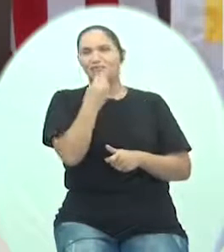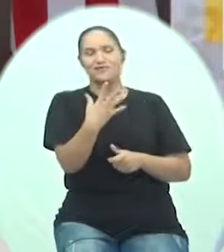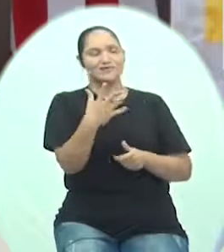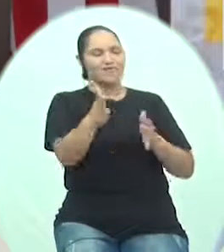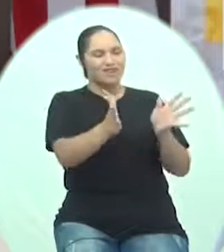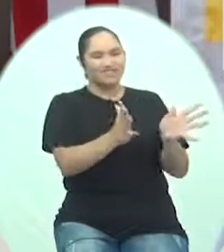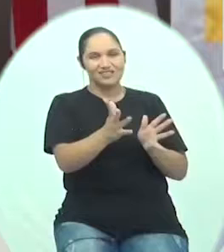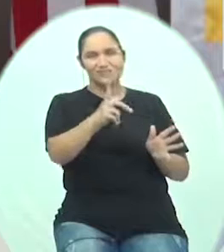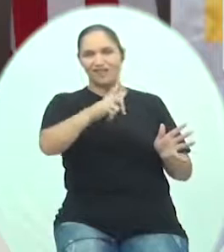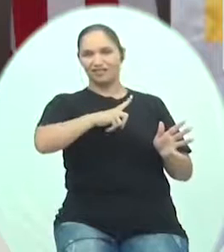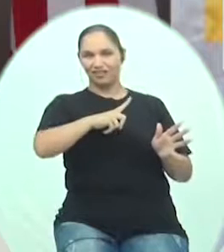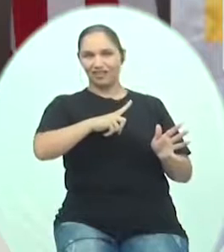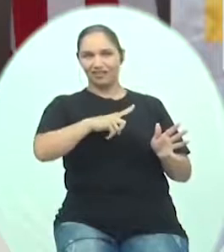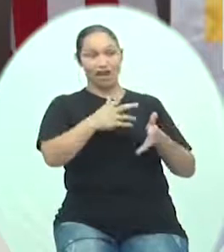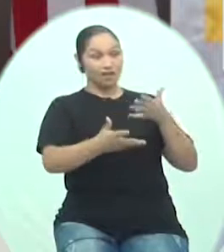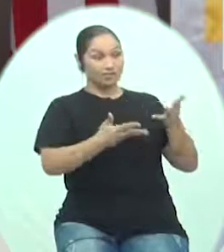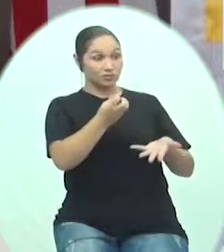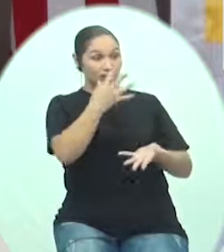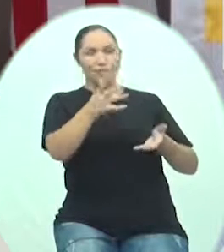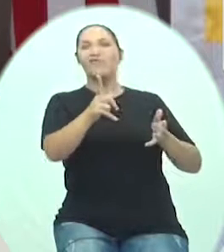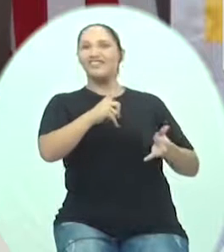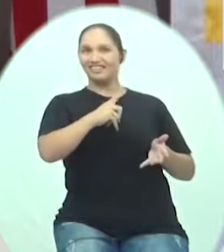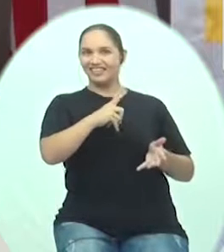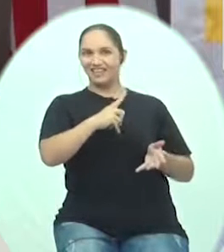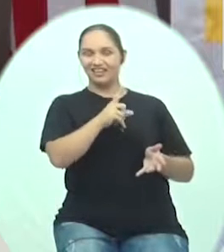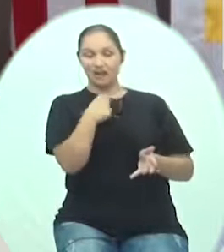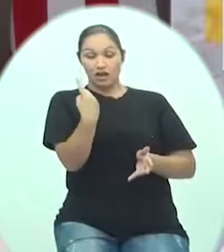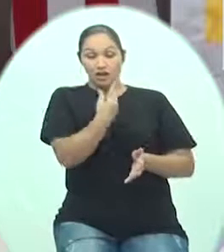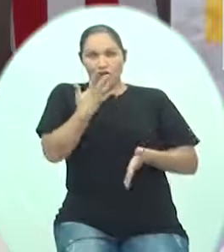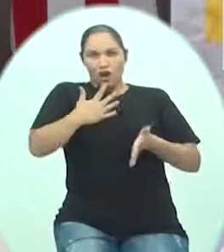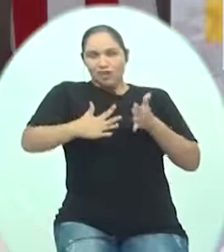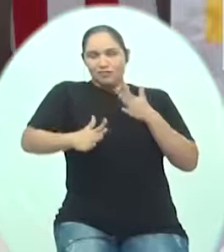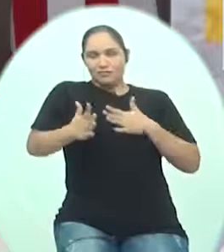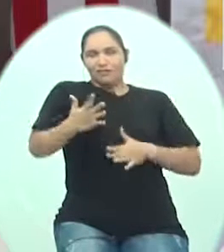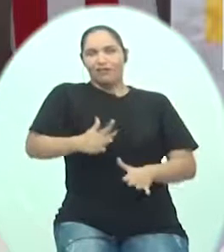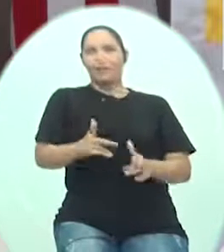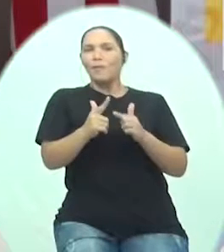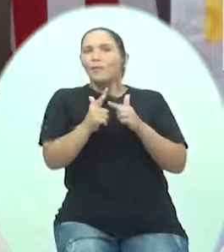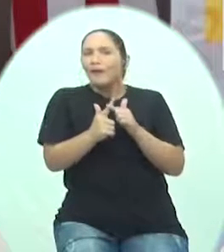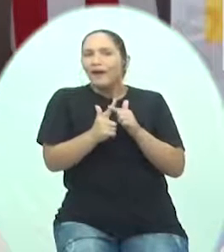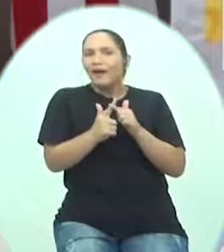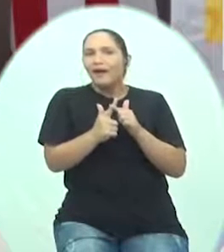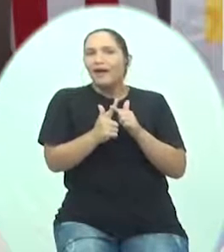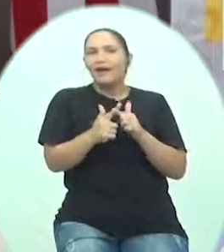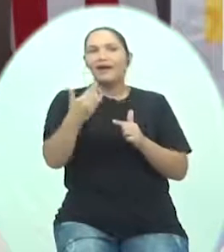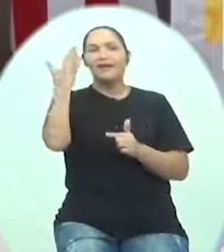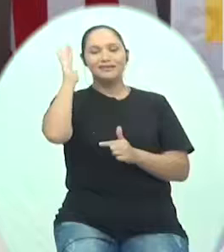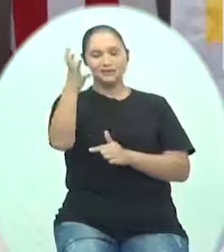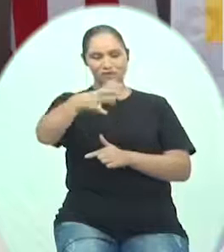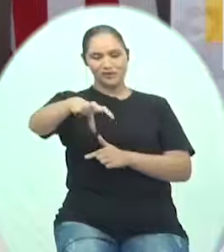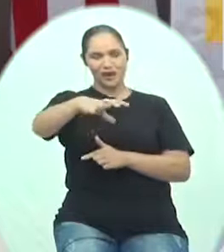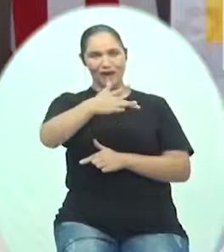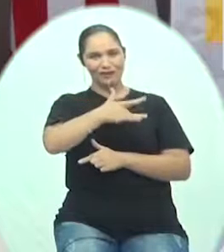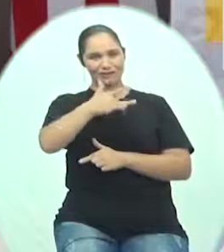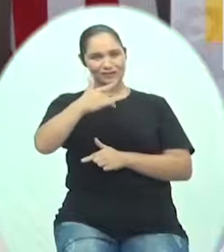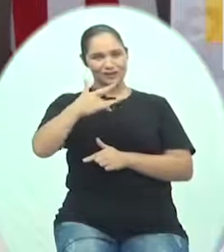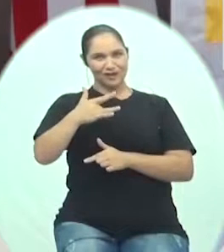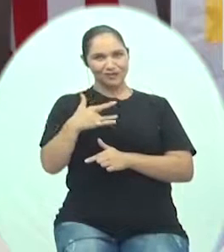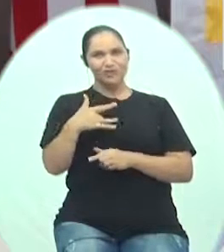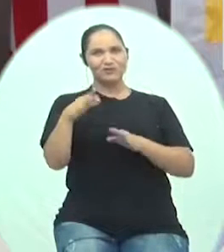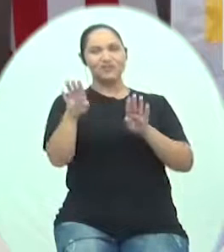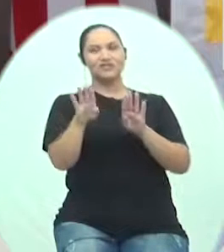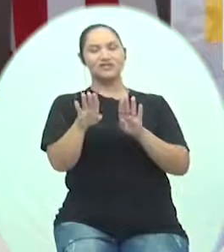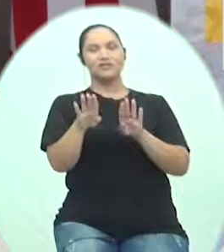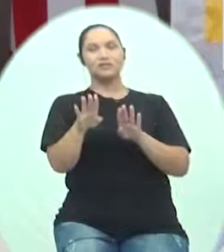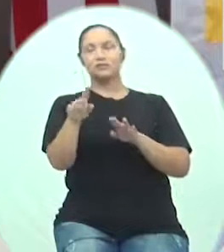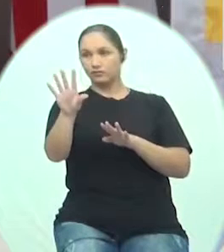J isso nos dá tranquilidade não só na condição da Saúde mas eu vou fazer aqui um remendo já